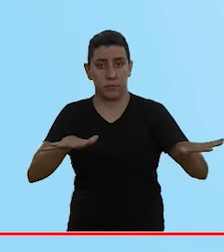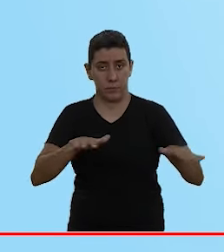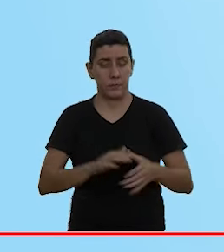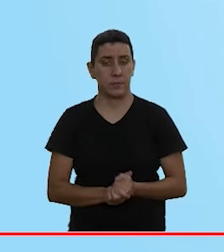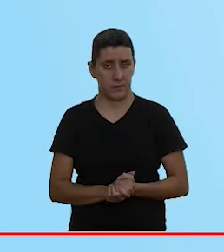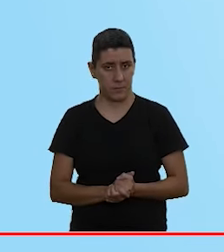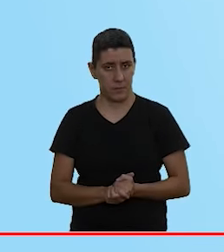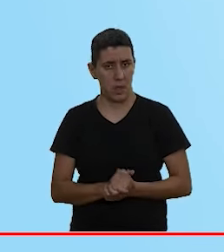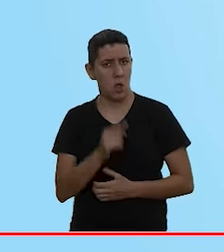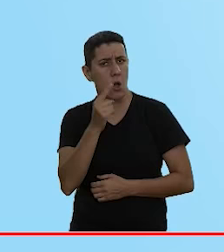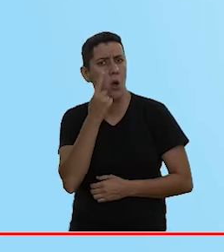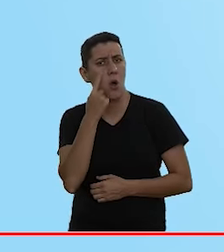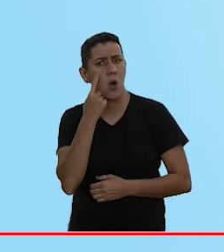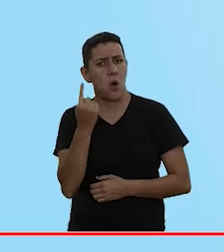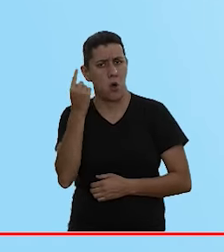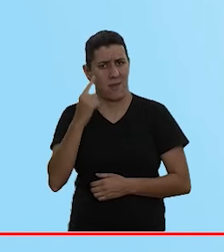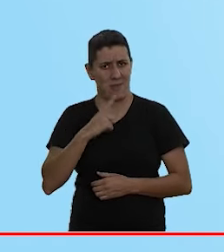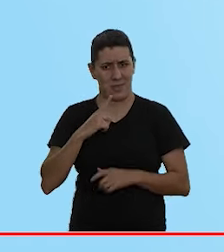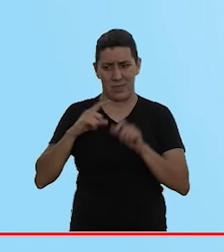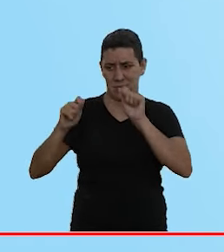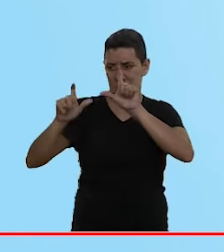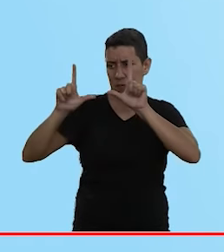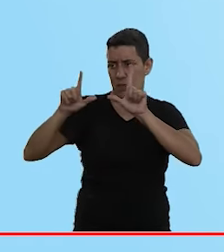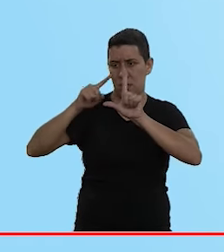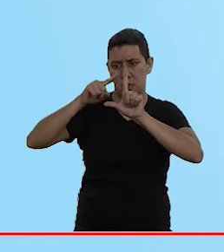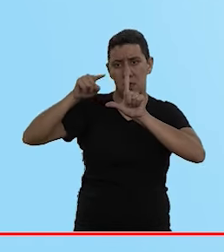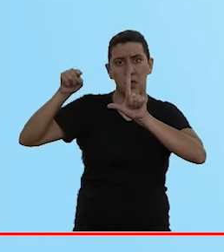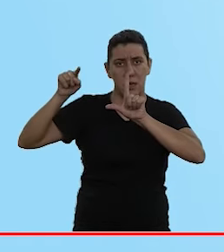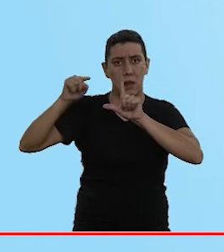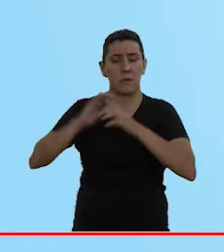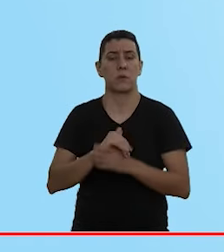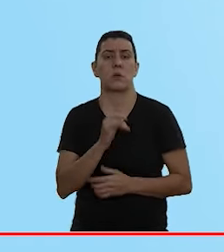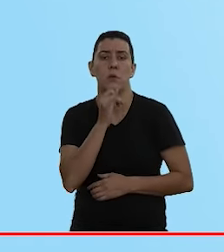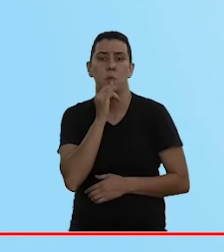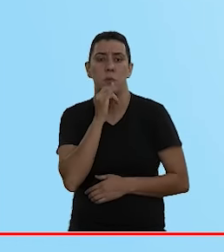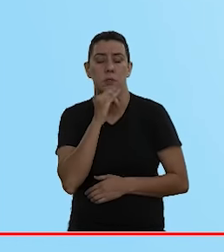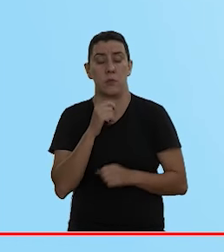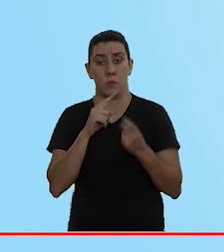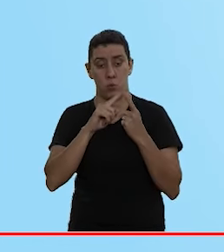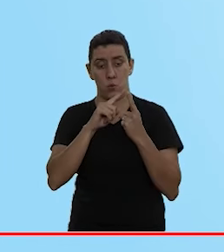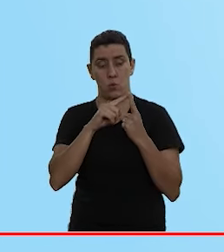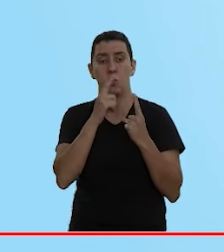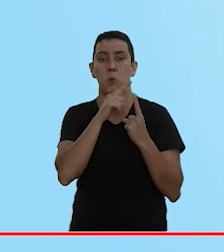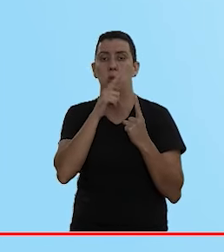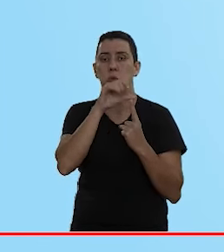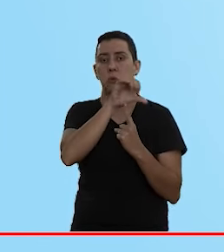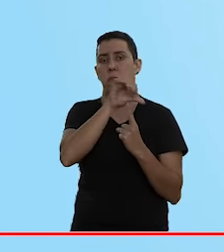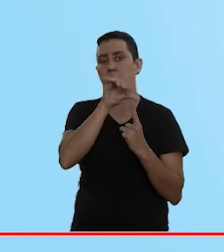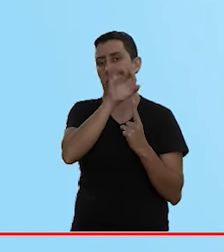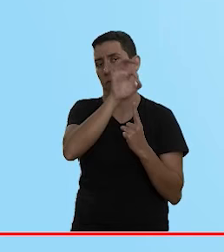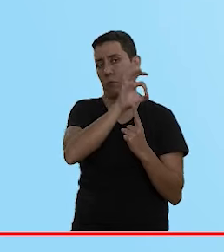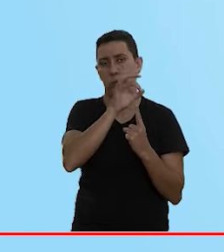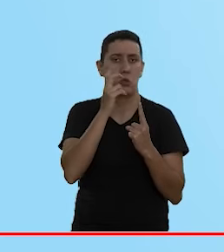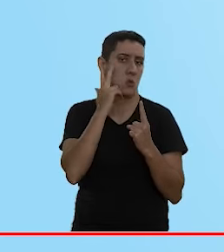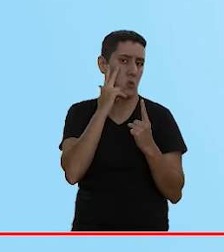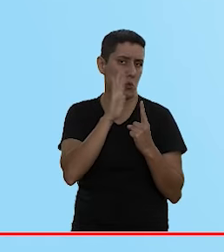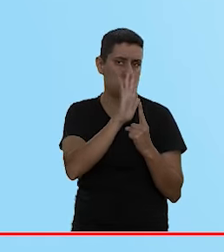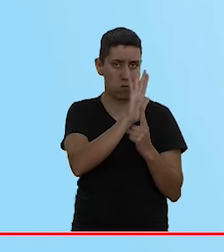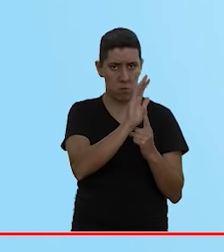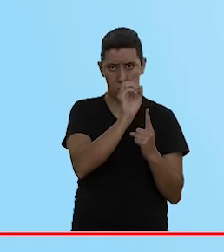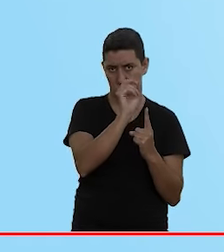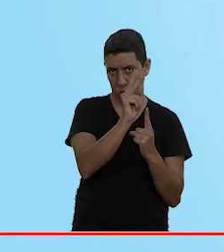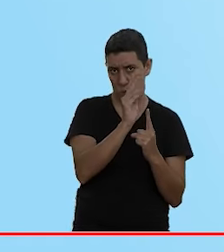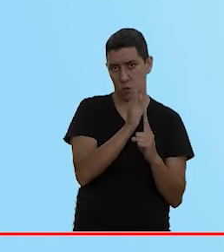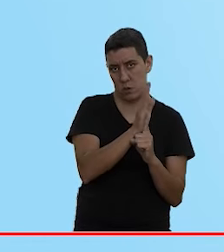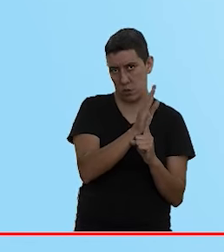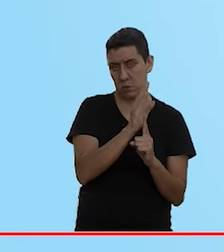direita que a string 1, né, em condição normal, ficou com 99% da capacidade em condições normais,